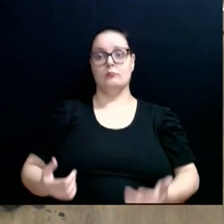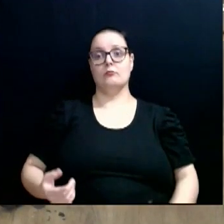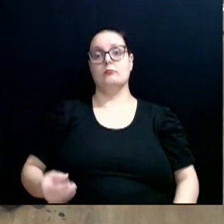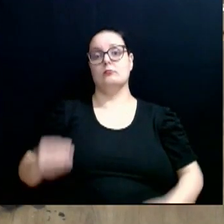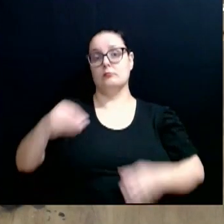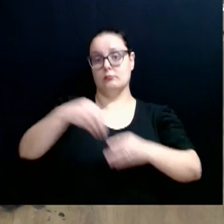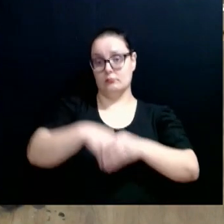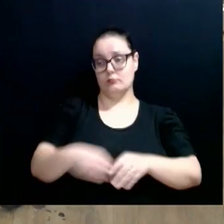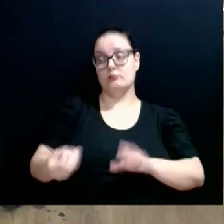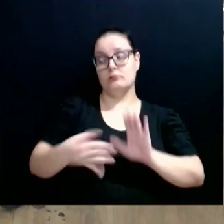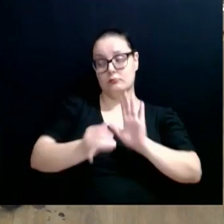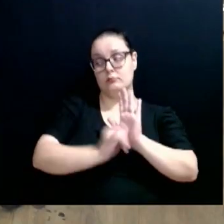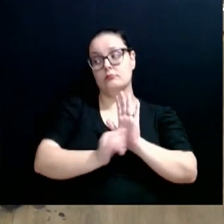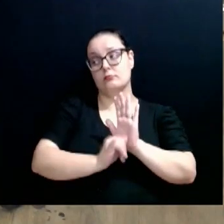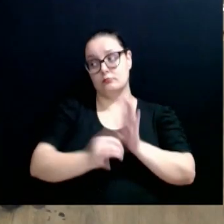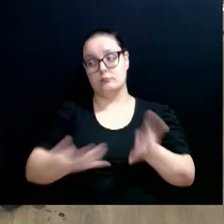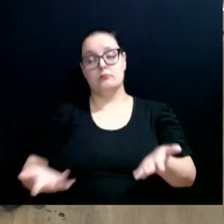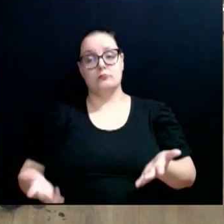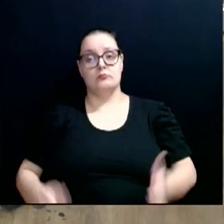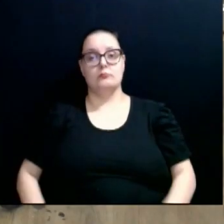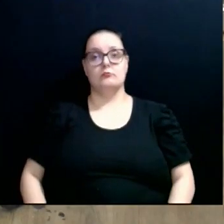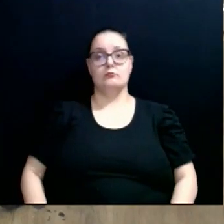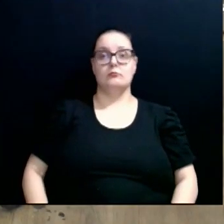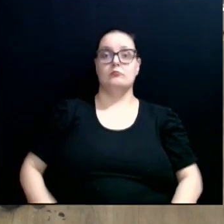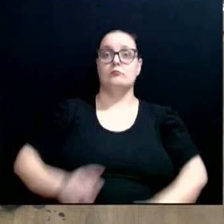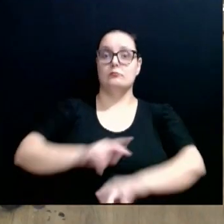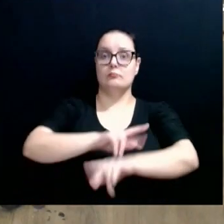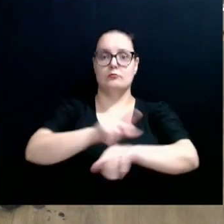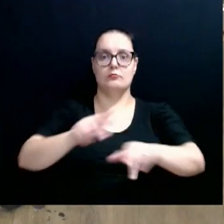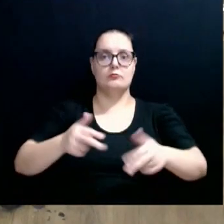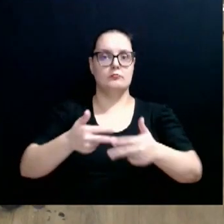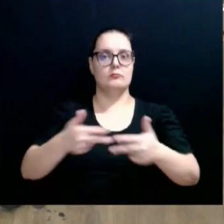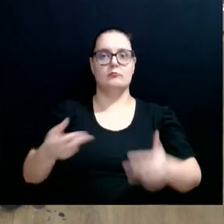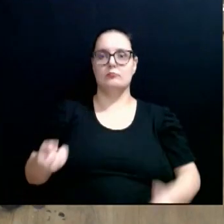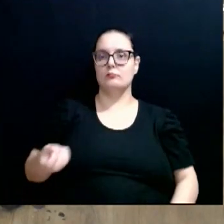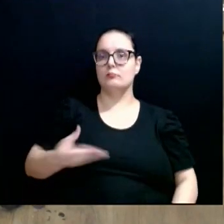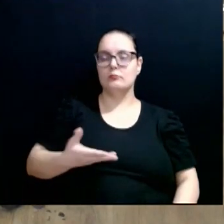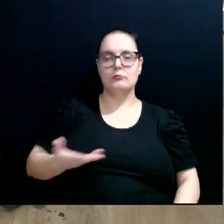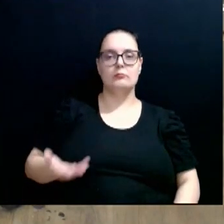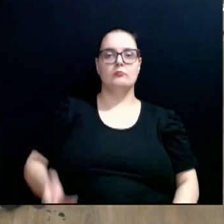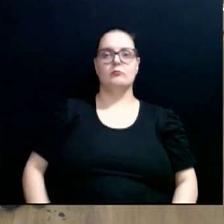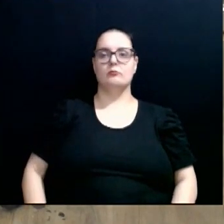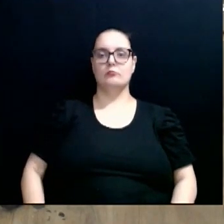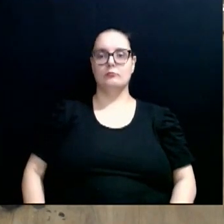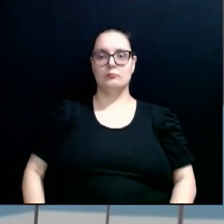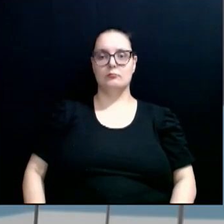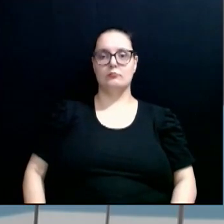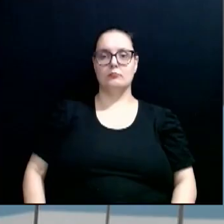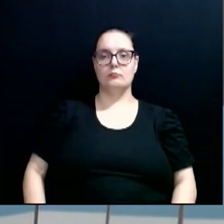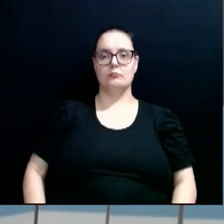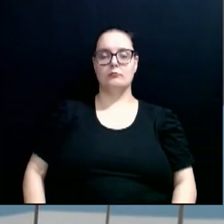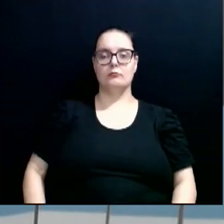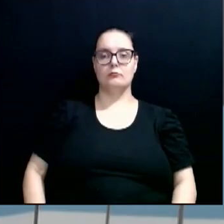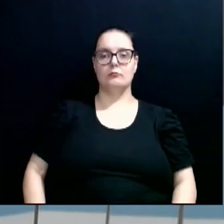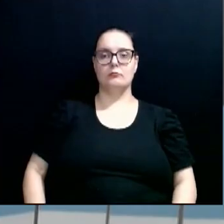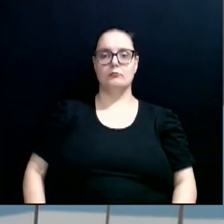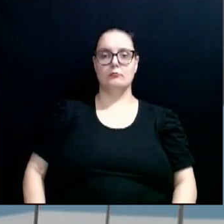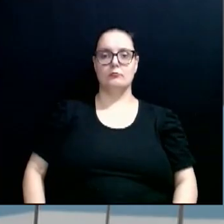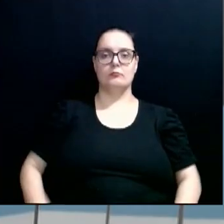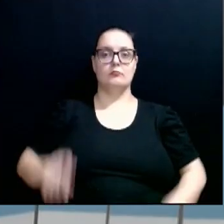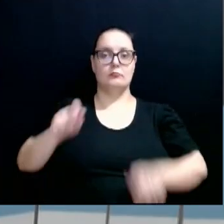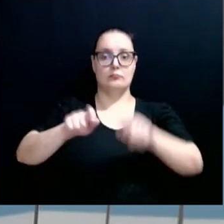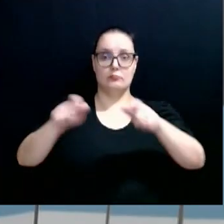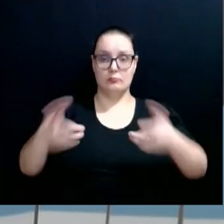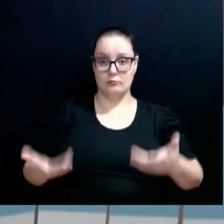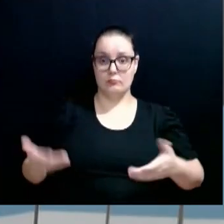né, tem muita coisa nova vindo, né, muita coisa nova, né, as pessoas vão acessar